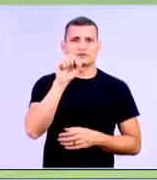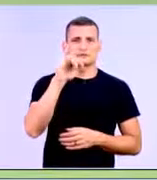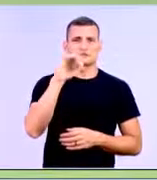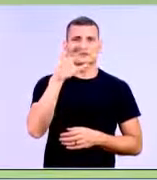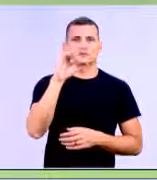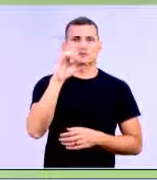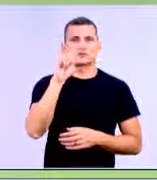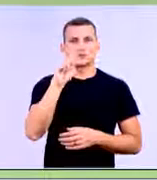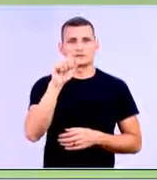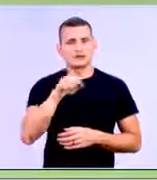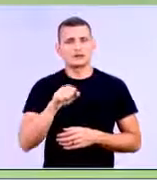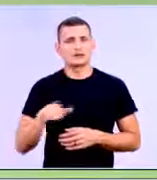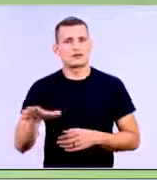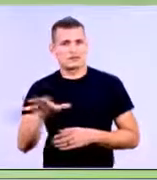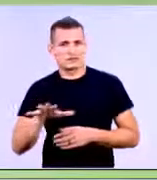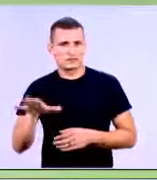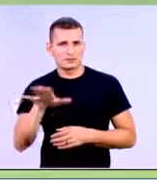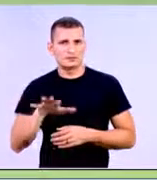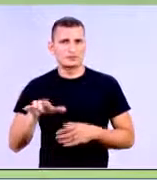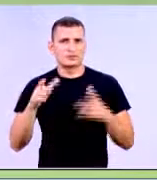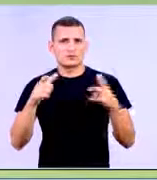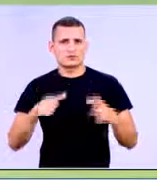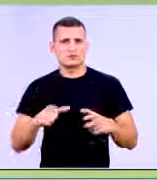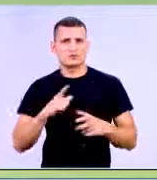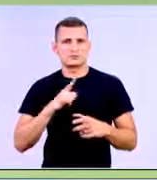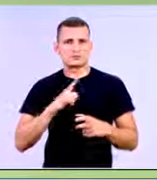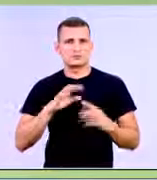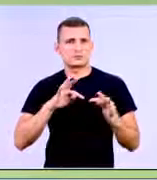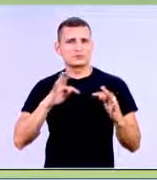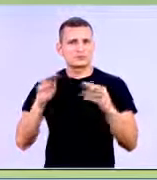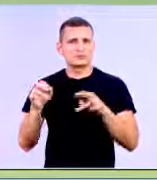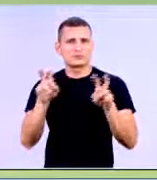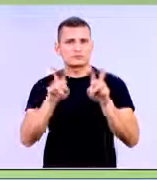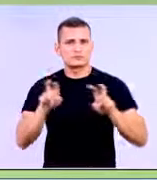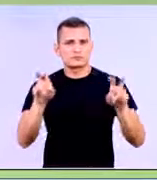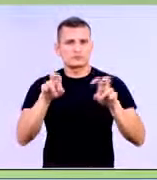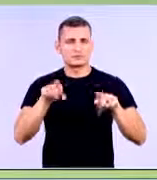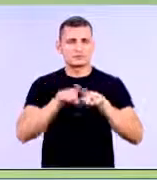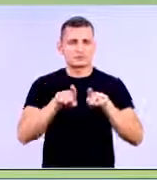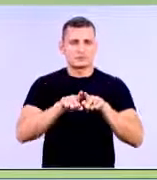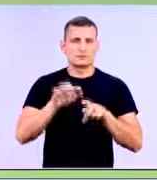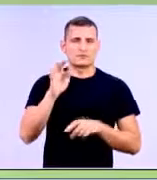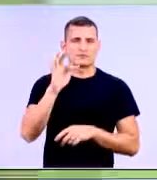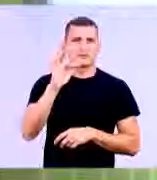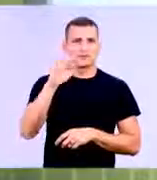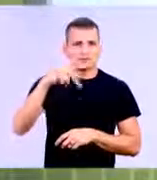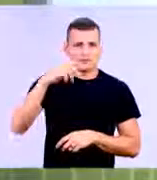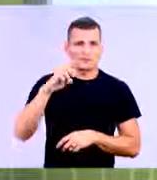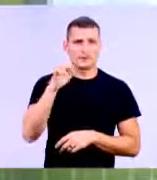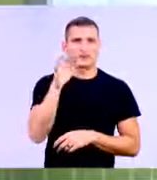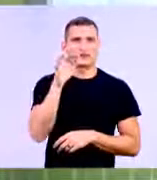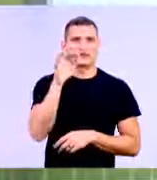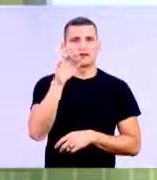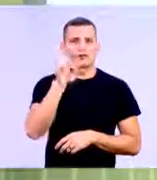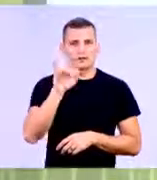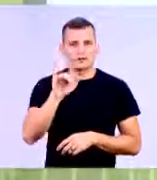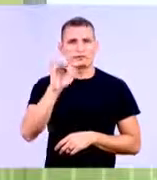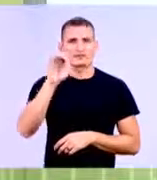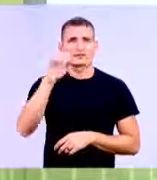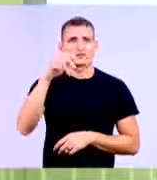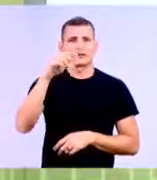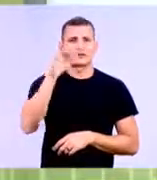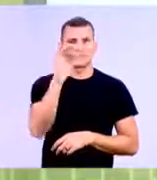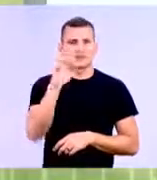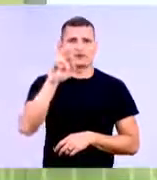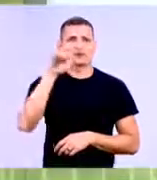representadas pelo ambiente em que se encontram tanto os computadores e os periféricos, ou seja, a infraestrutura. Por exemplo, o